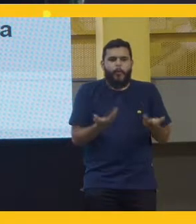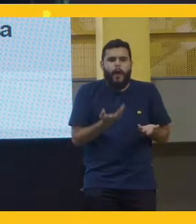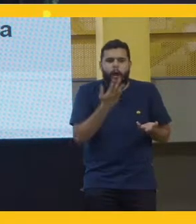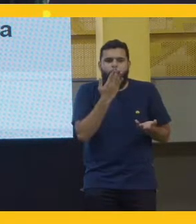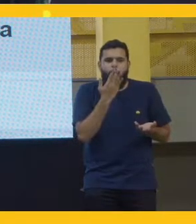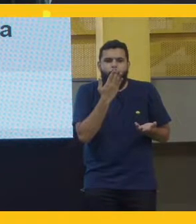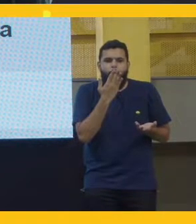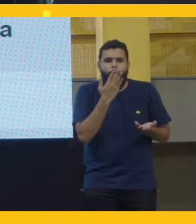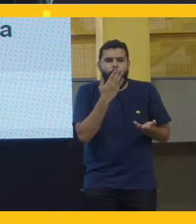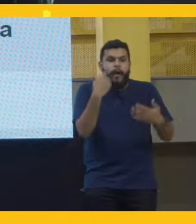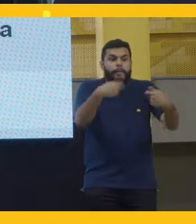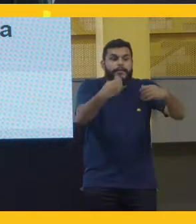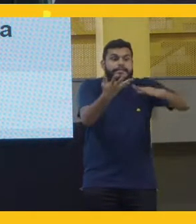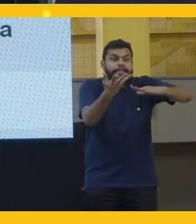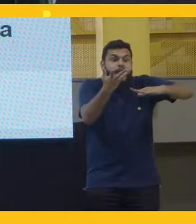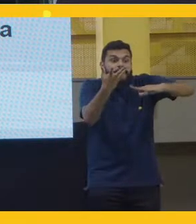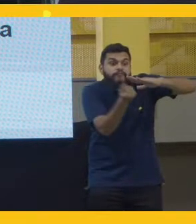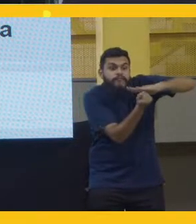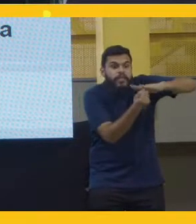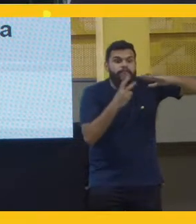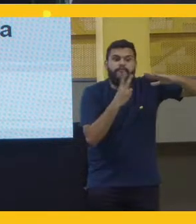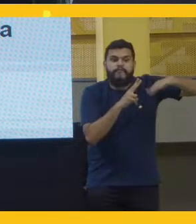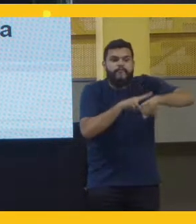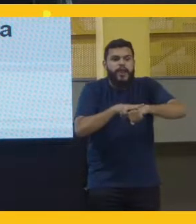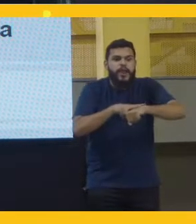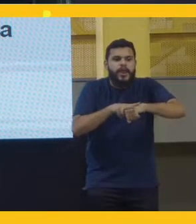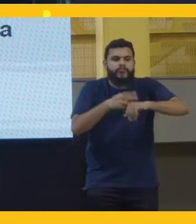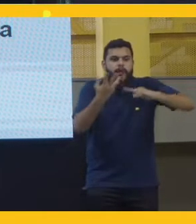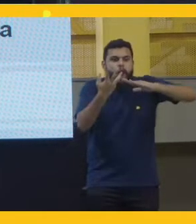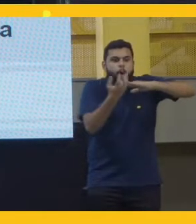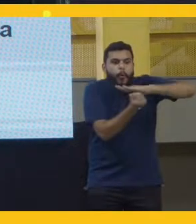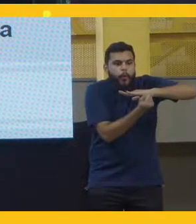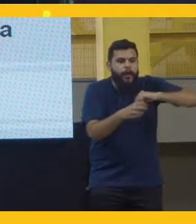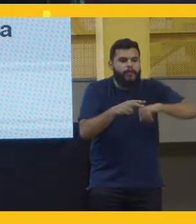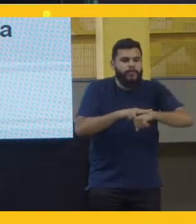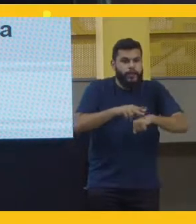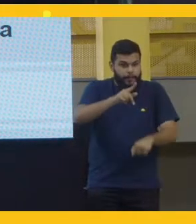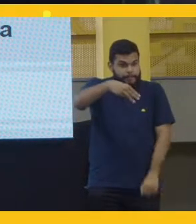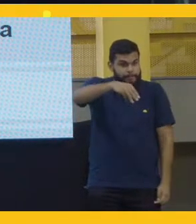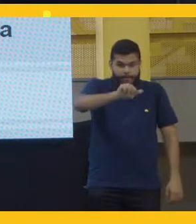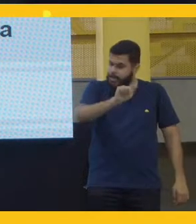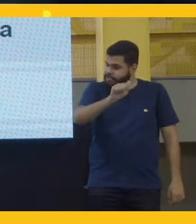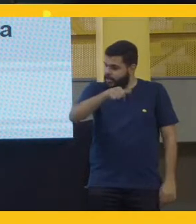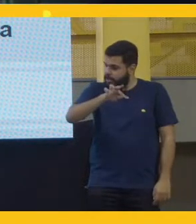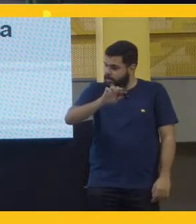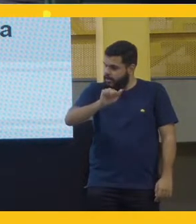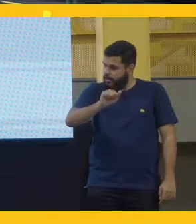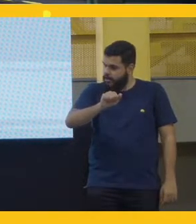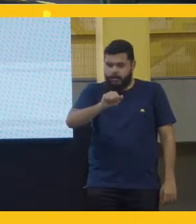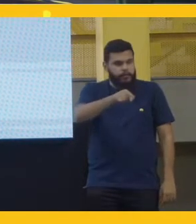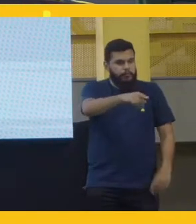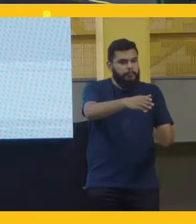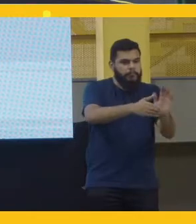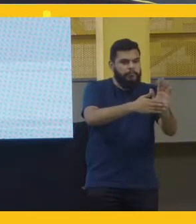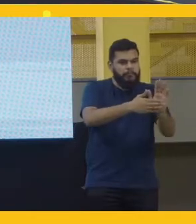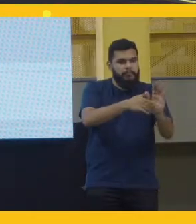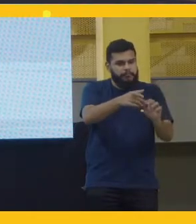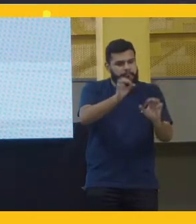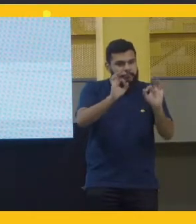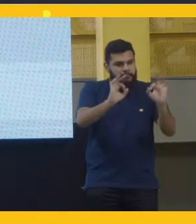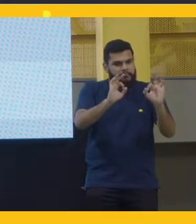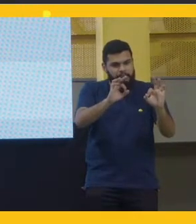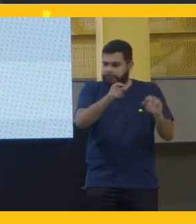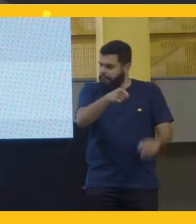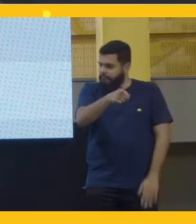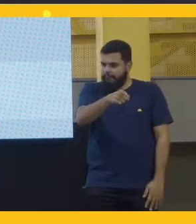o verde. É o magenta, não é? Vocês lembram? Eu só não lembro de nada, nem do nome da minha